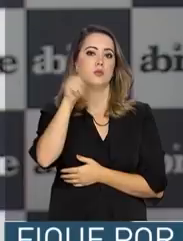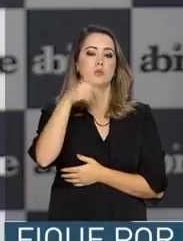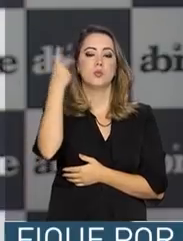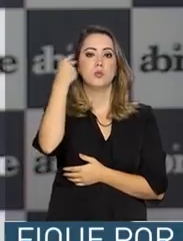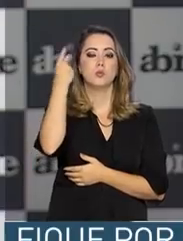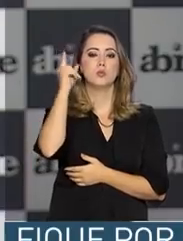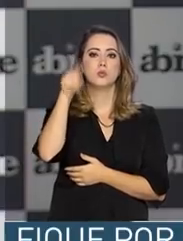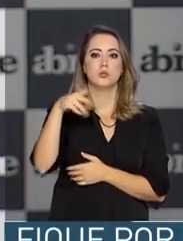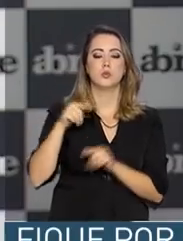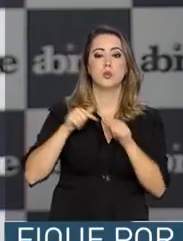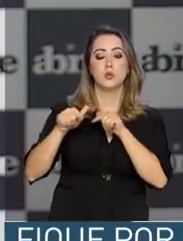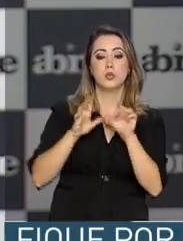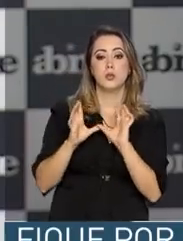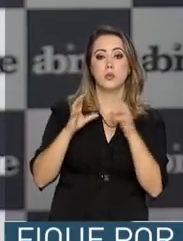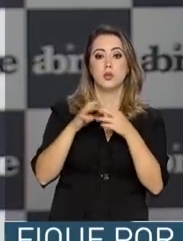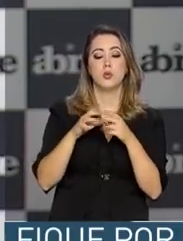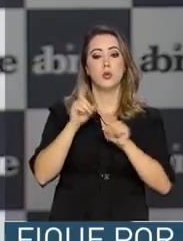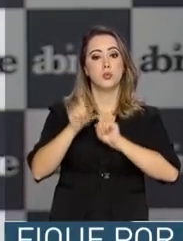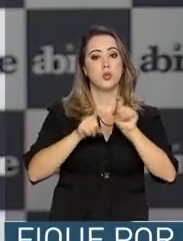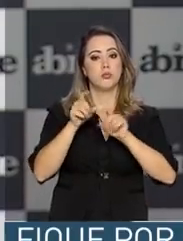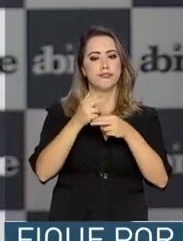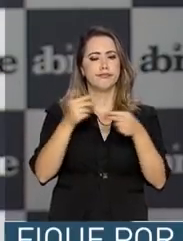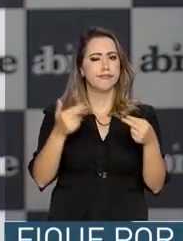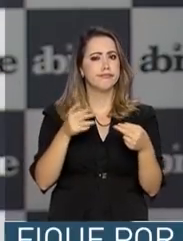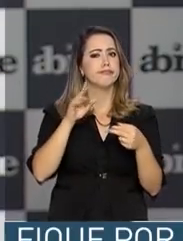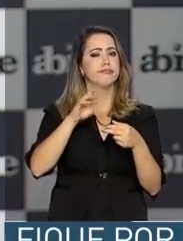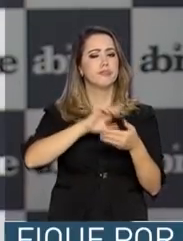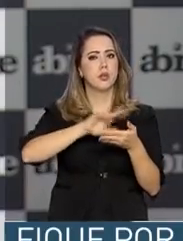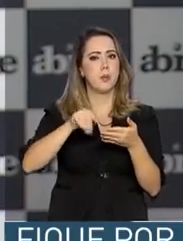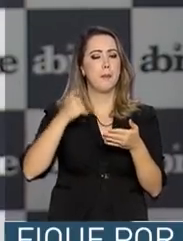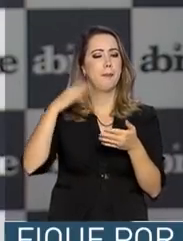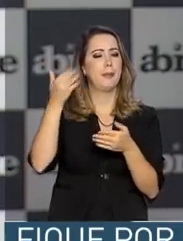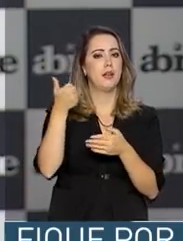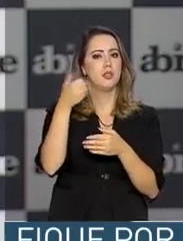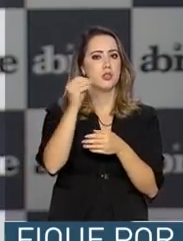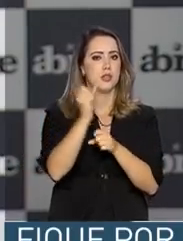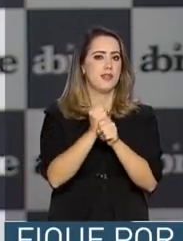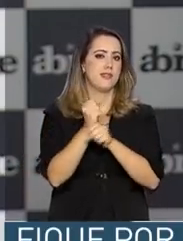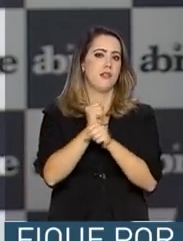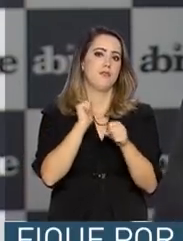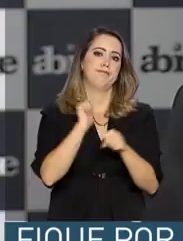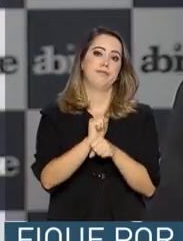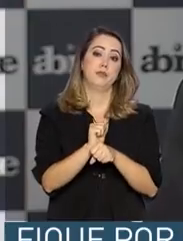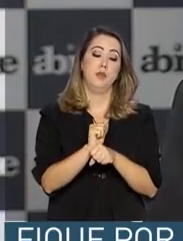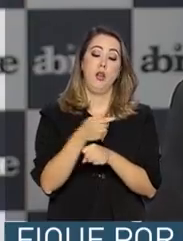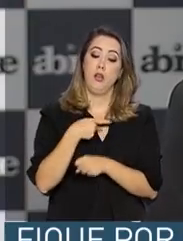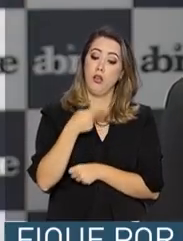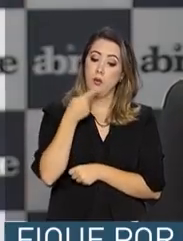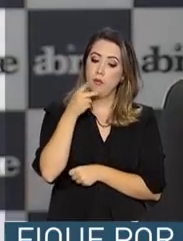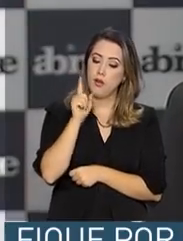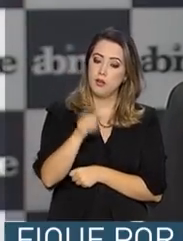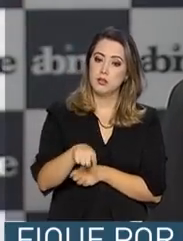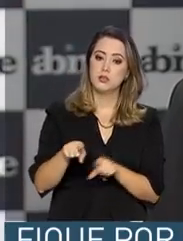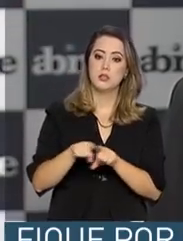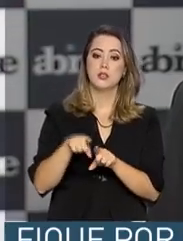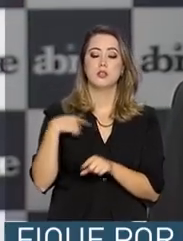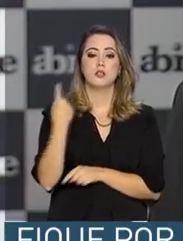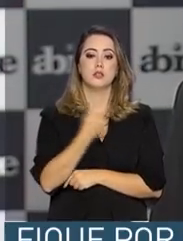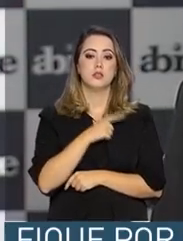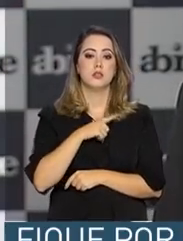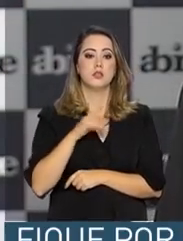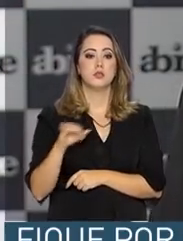naturalmente a atividade do setor eletroeletrônico, que estava paralisado há mais de 10 anos. E eu registrei que nós temos tido